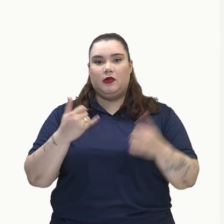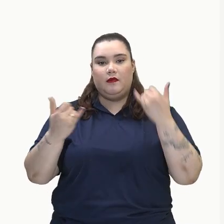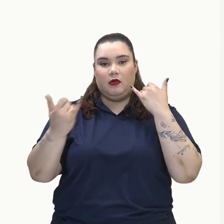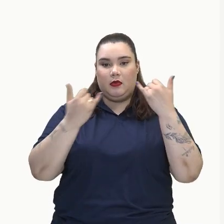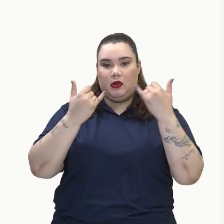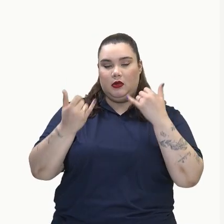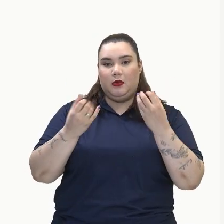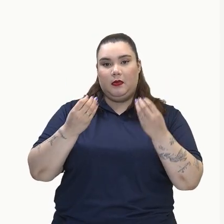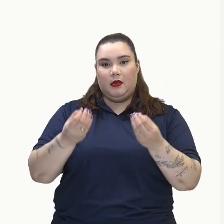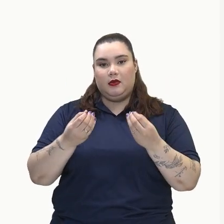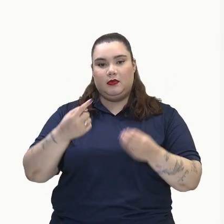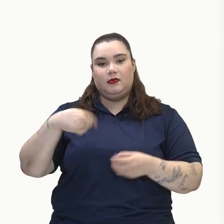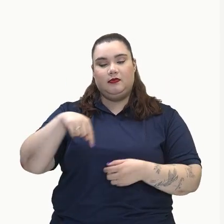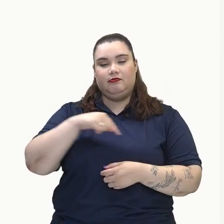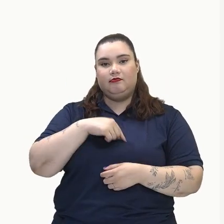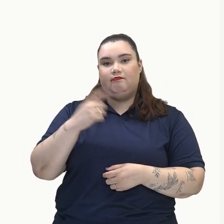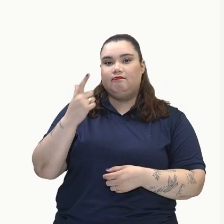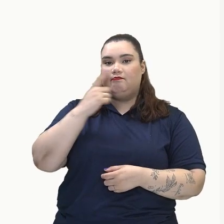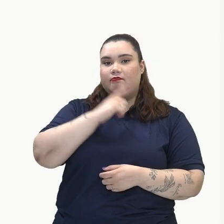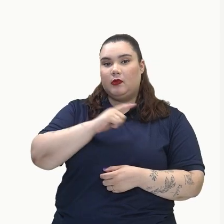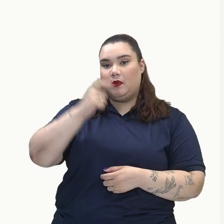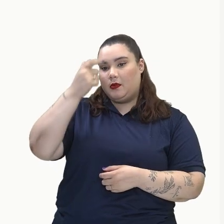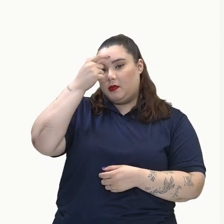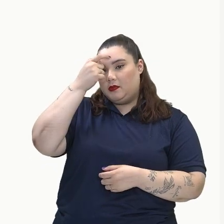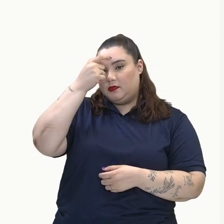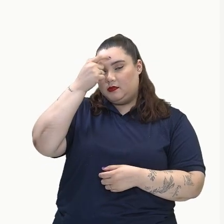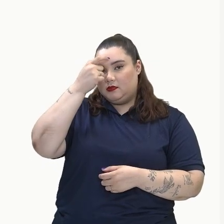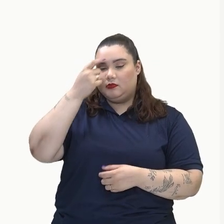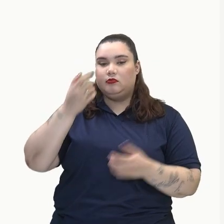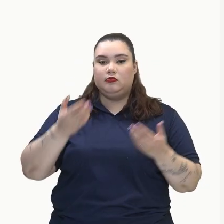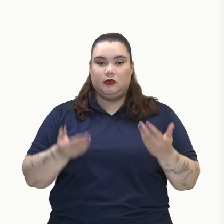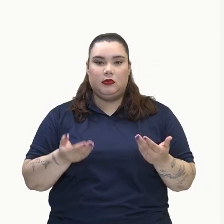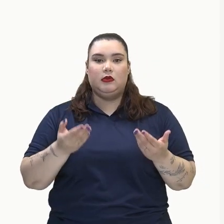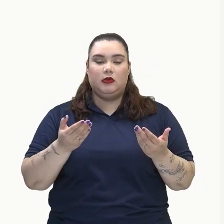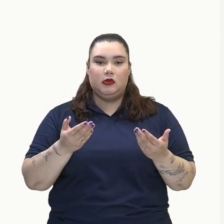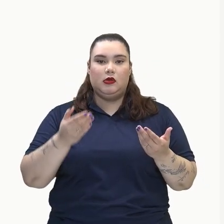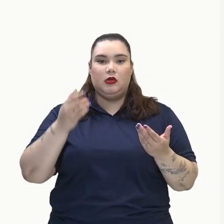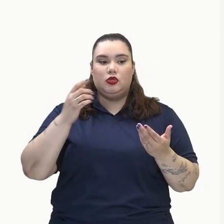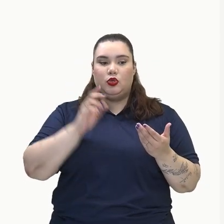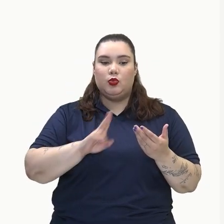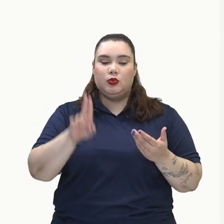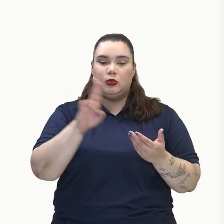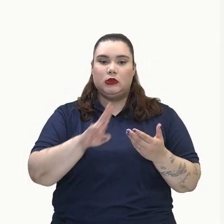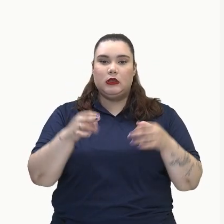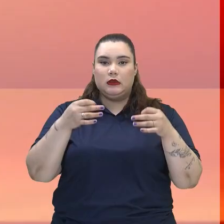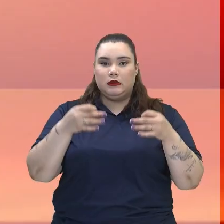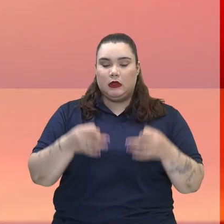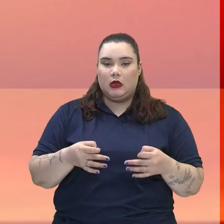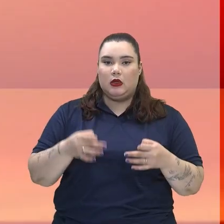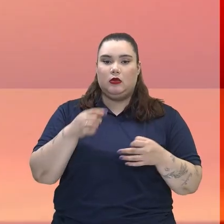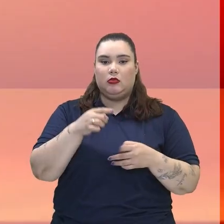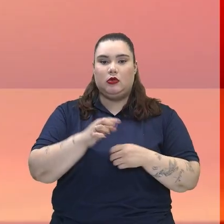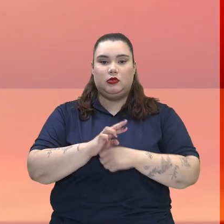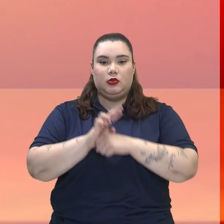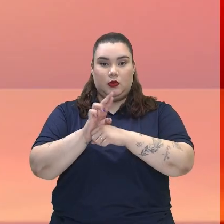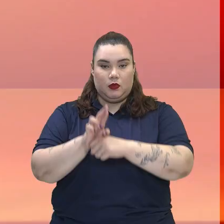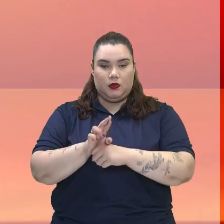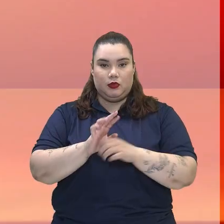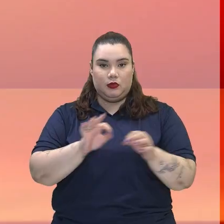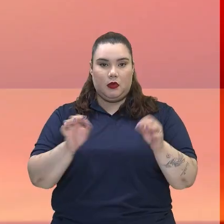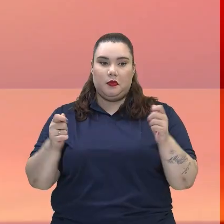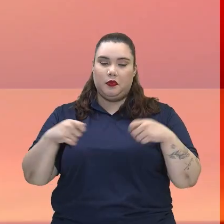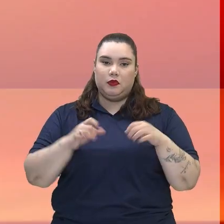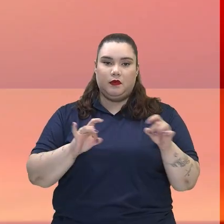para que se consiga, então, extrair corretamente esse recurso e possa haver a comercialização. Isso